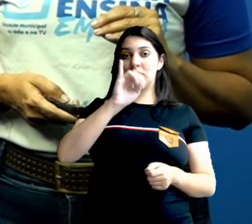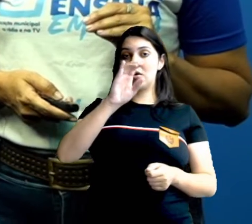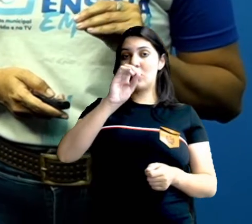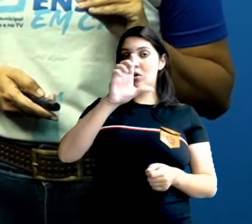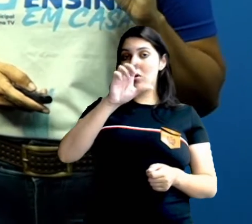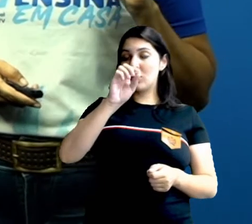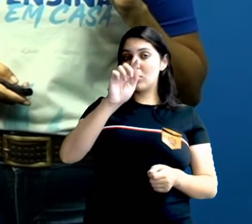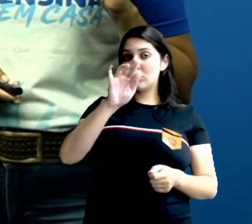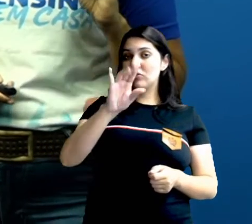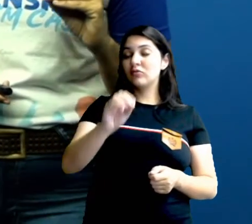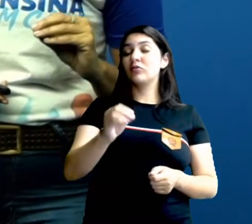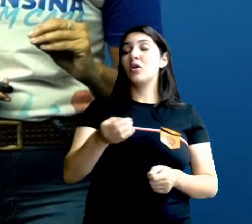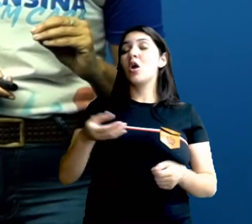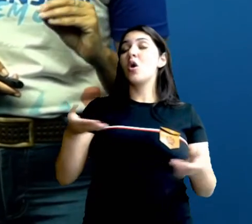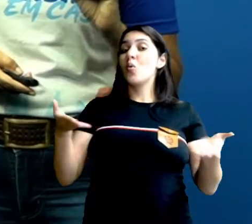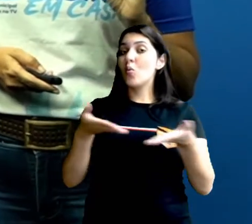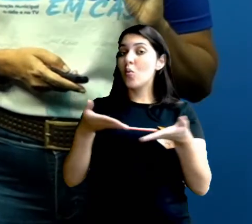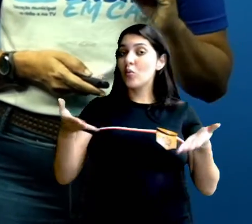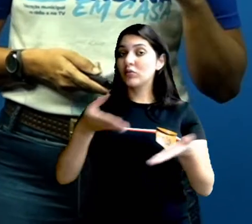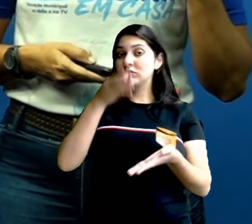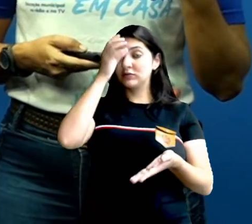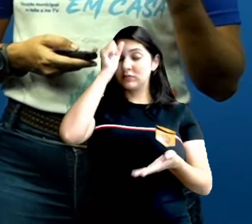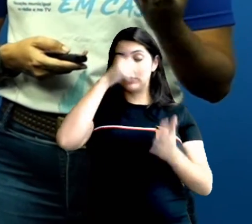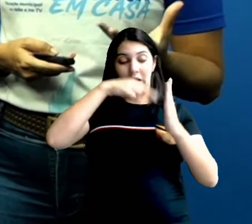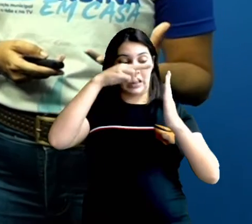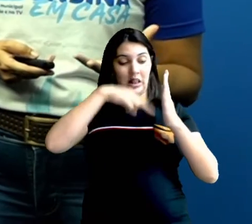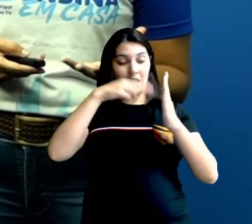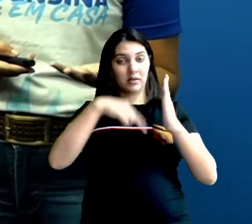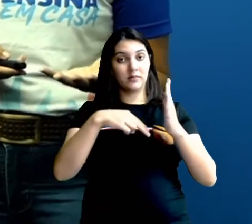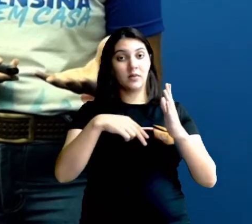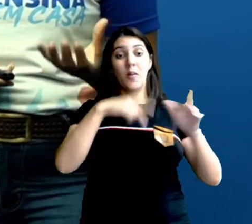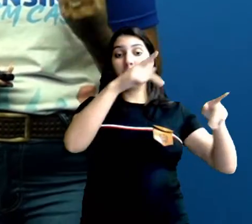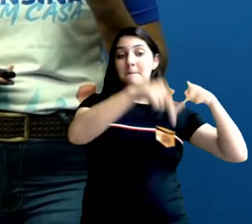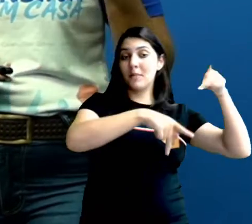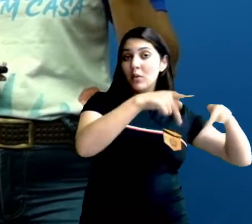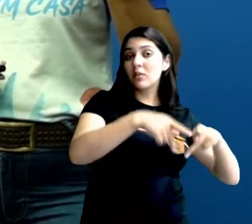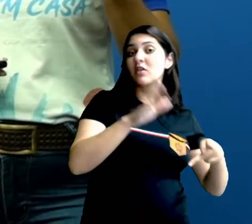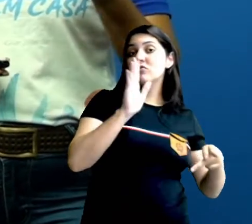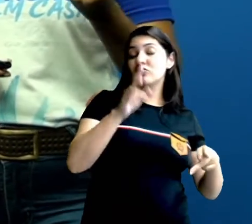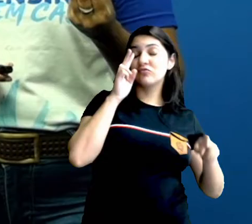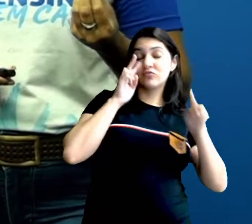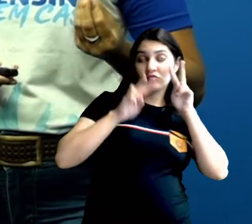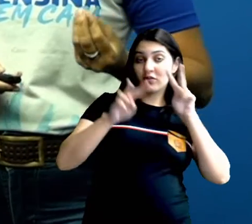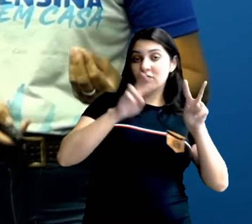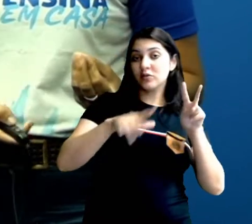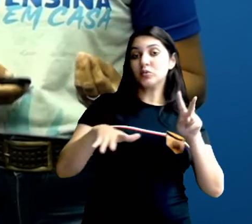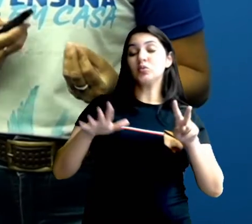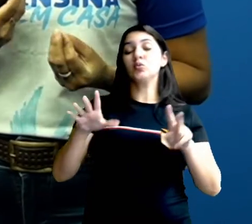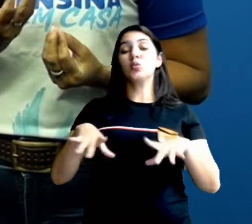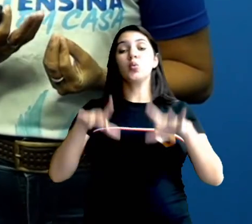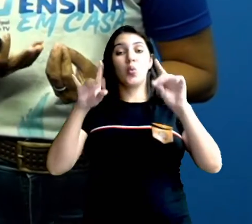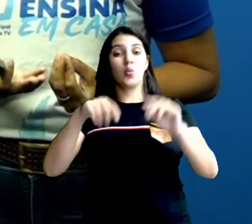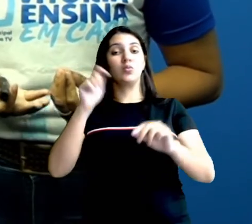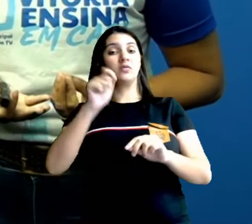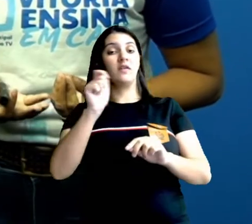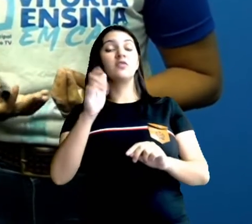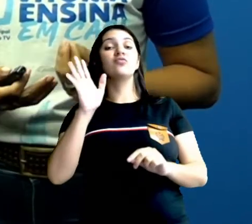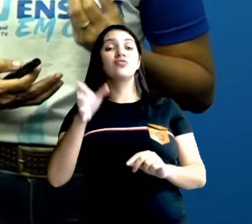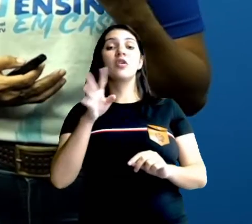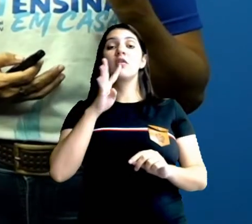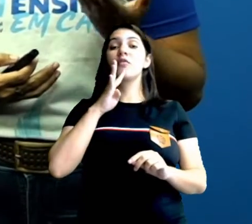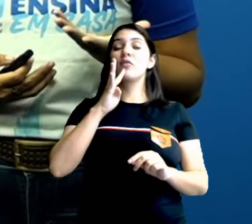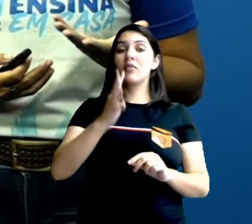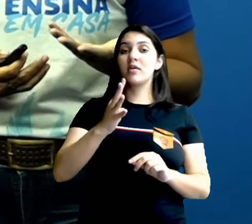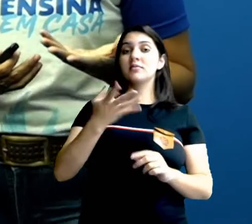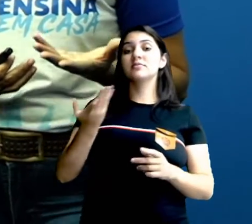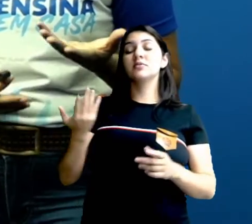hoje. O conto popular vocês já viram. O conto de fadas vocês já conhecem.